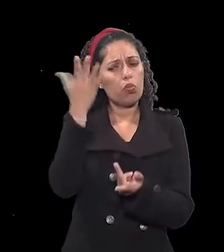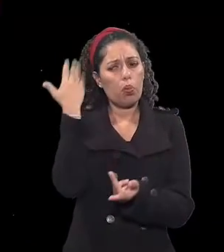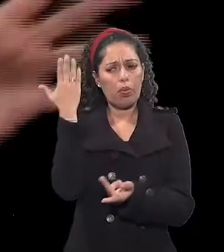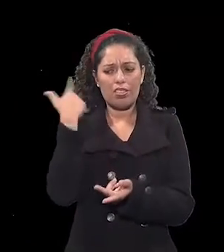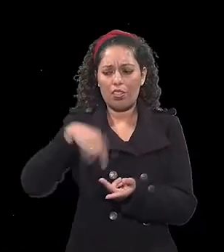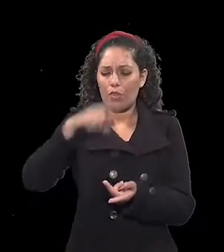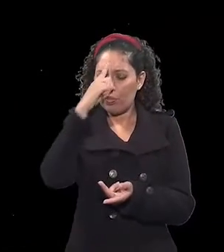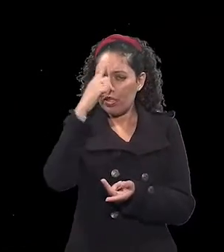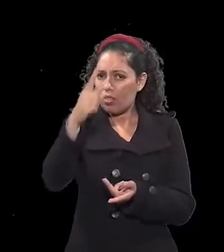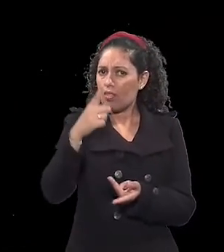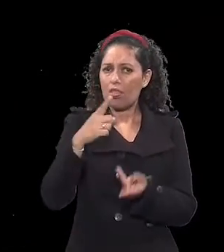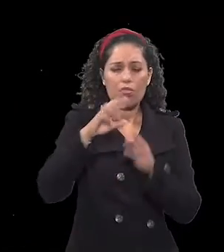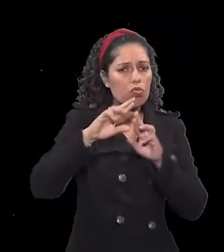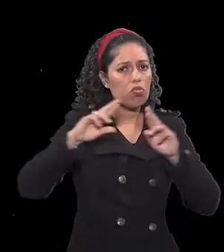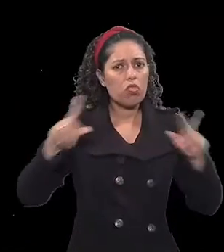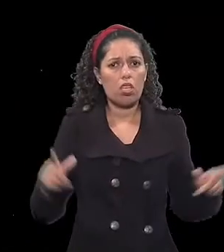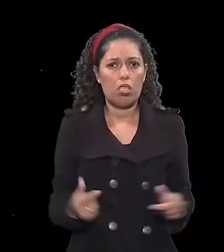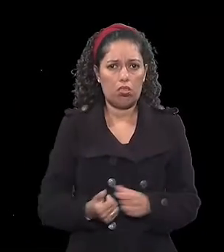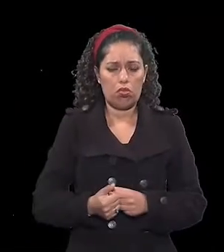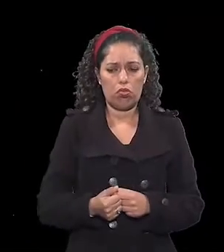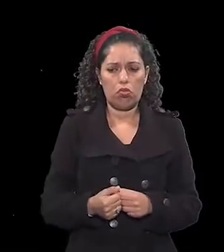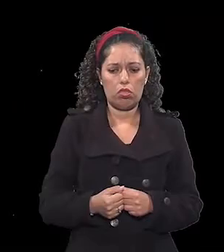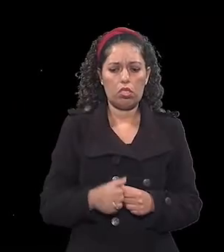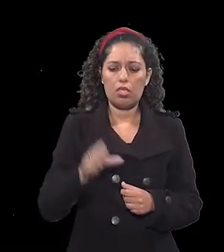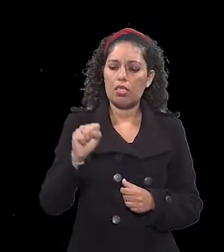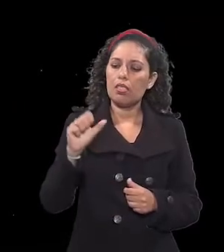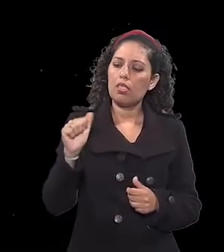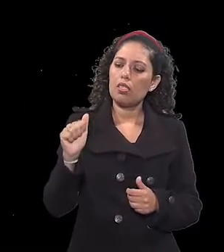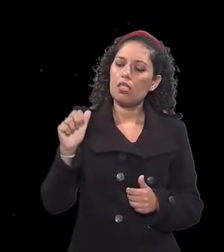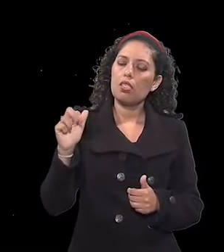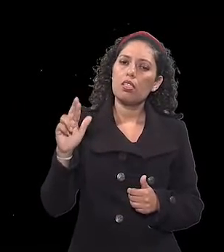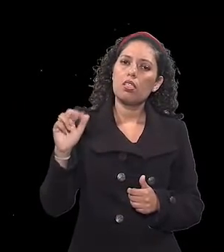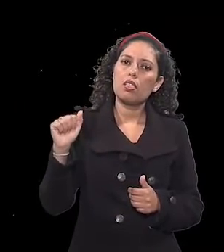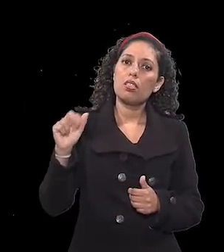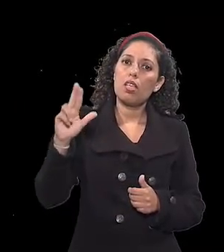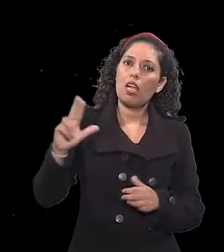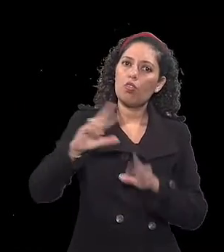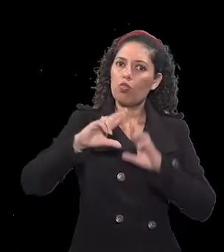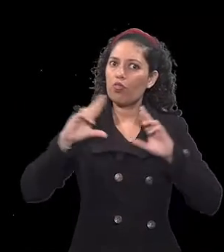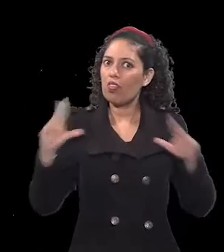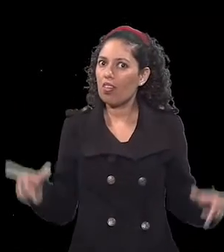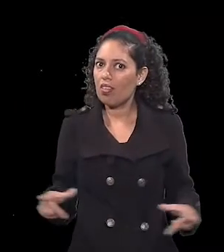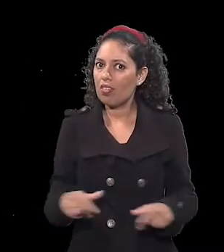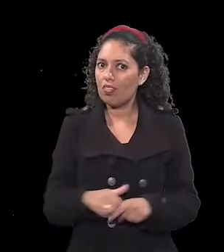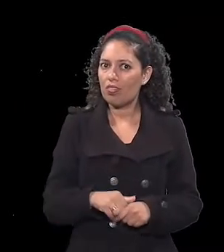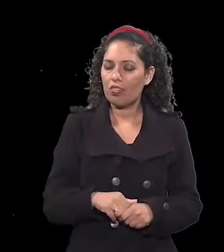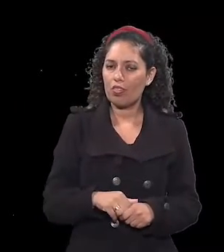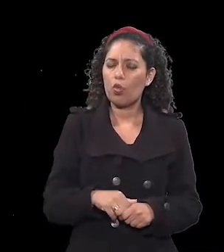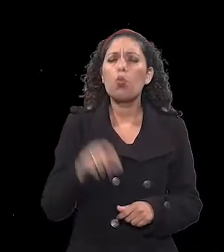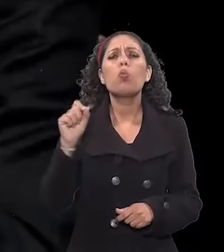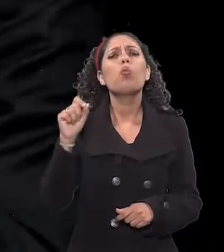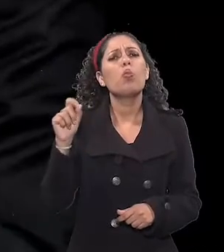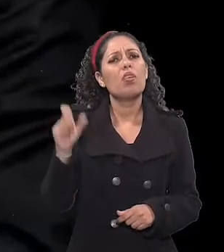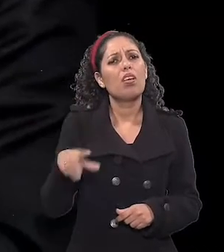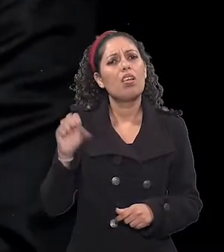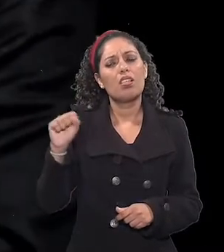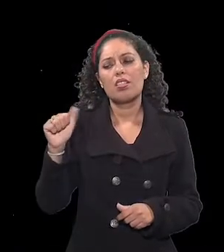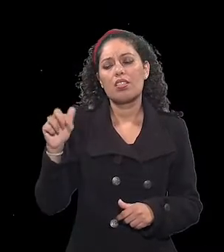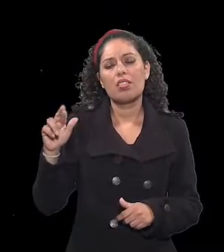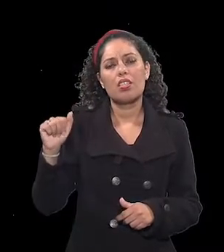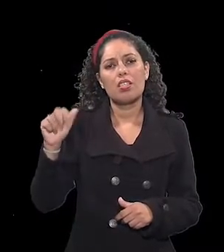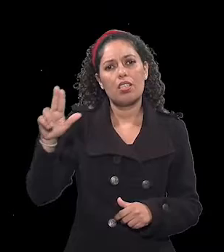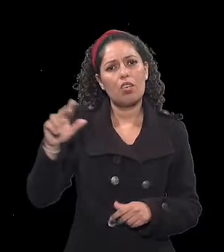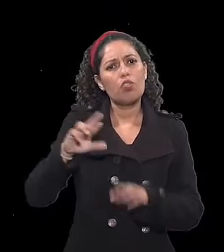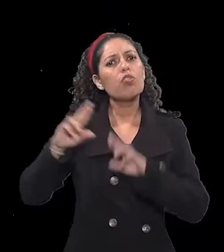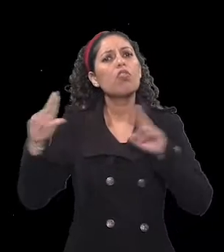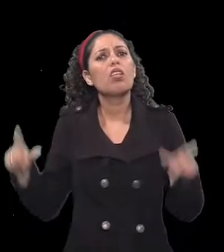né, tem outros MCs tocando esse barco, sarau divergente. O que é o sarau divergente? O